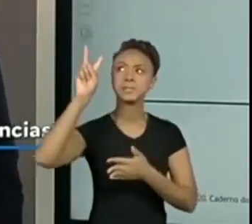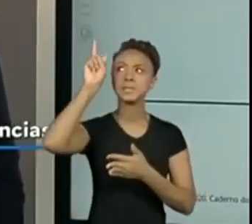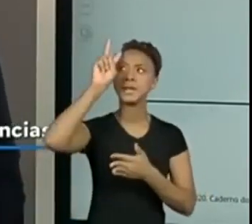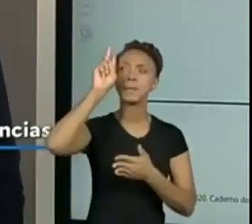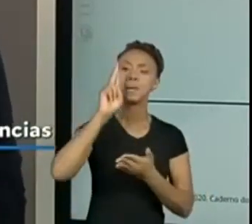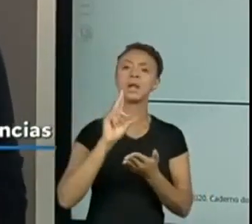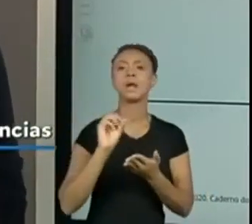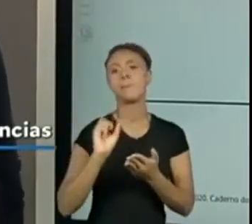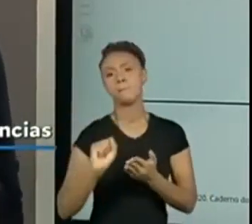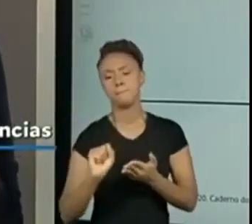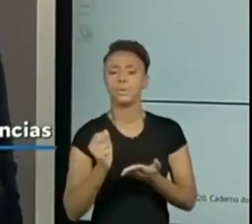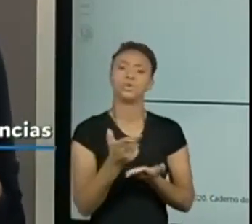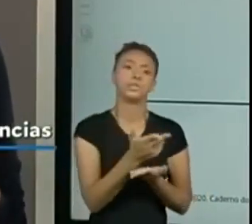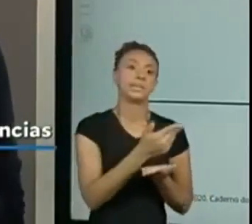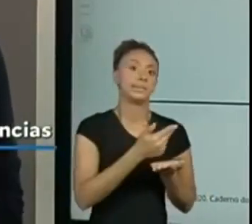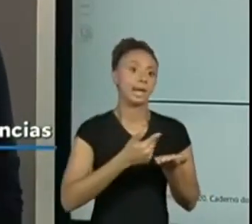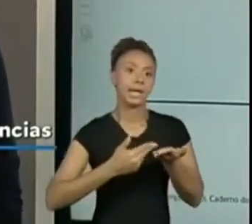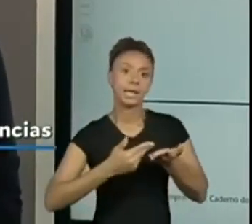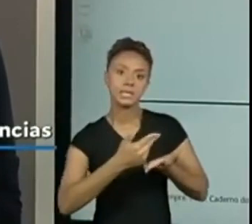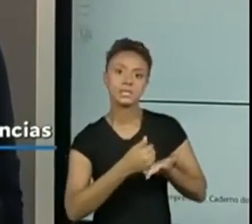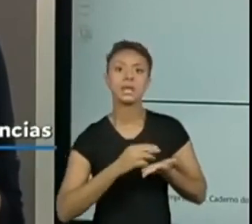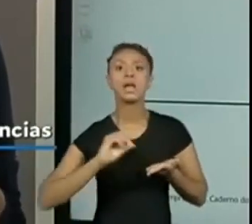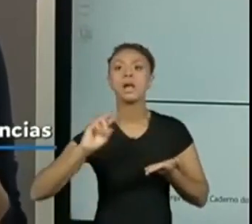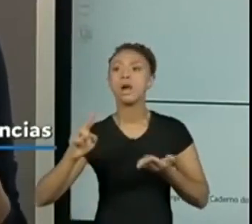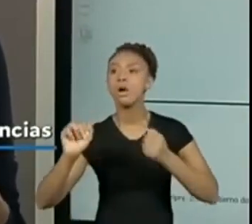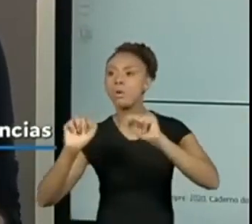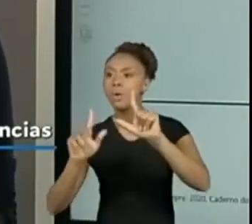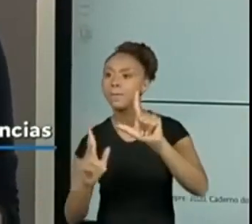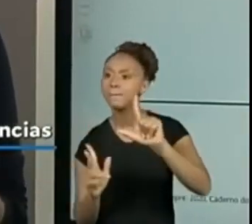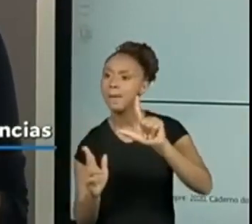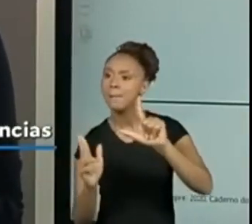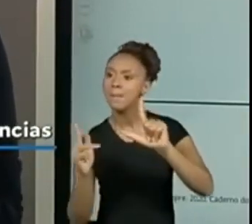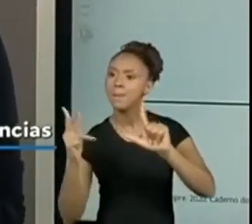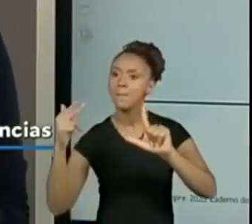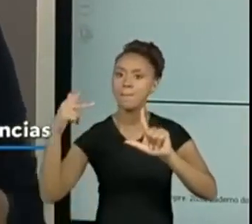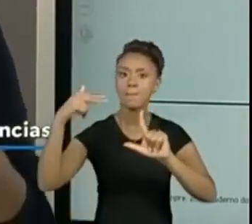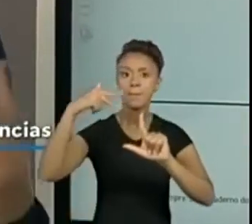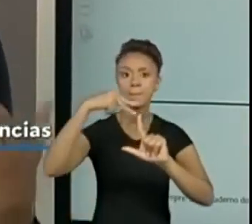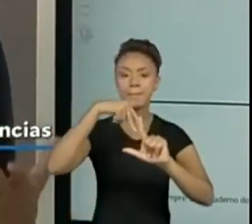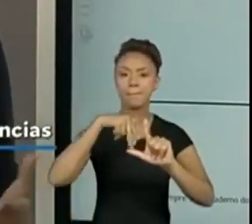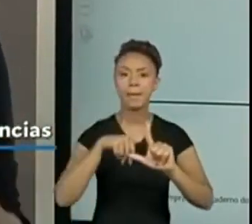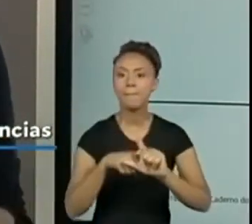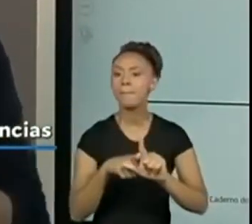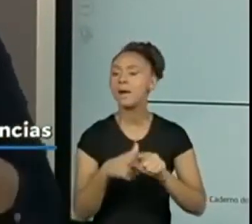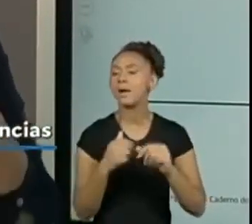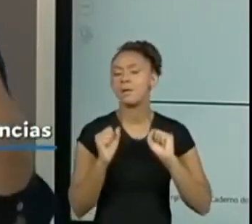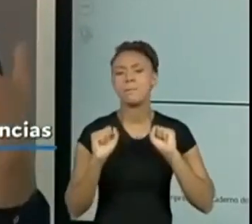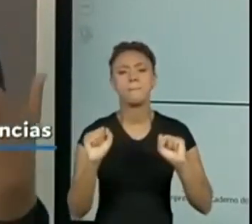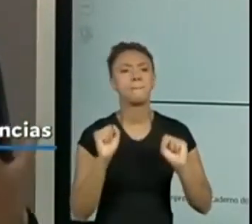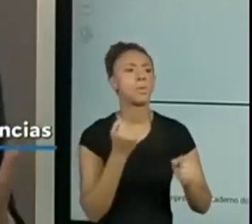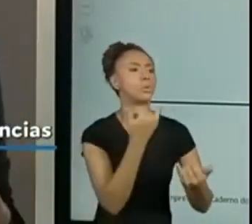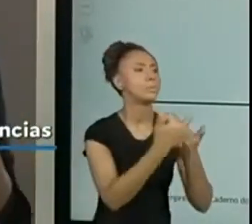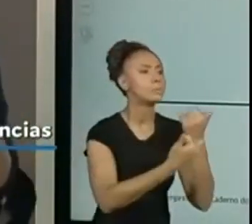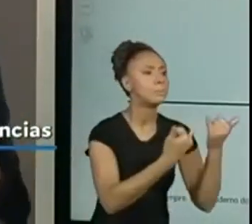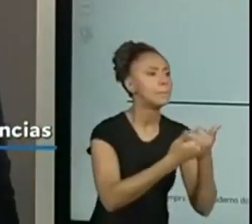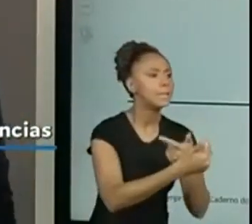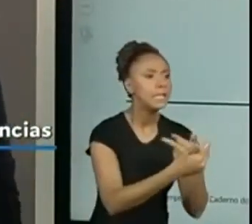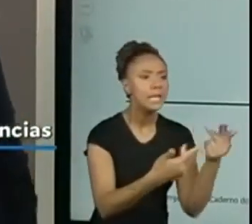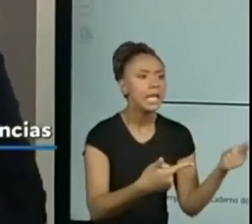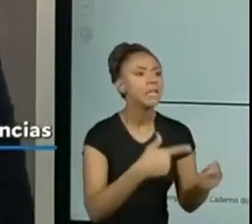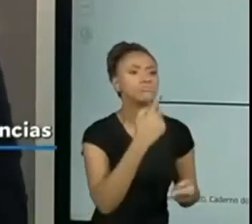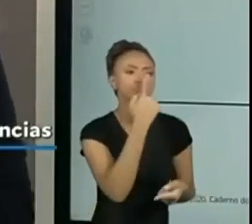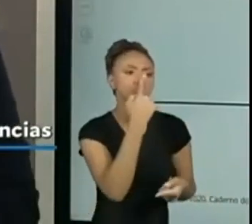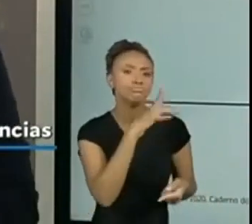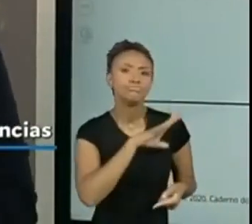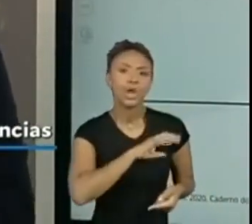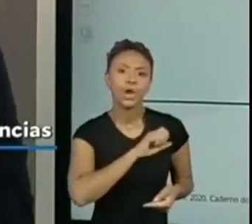um desenho ou vai recortar uma imagem que lembre ali o seu brinquedo preferido, a sua comida preferida, para amanhã